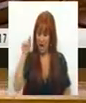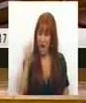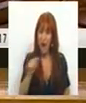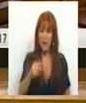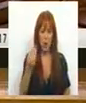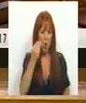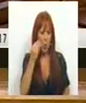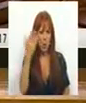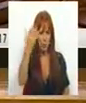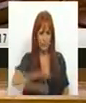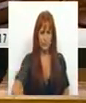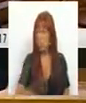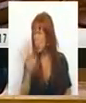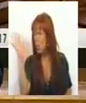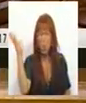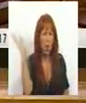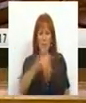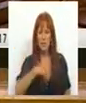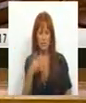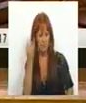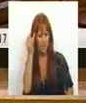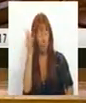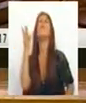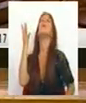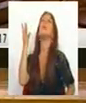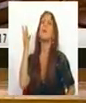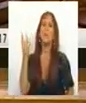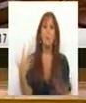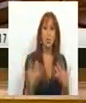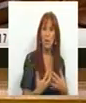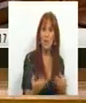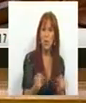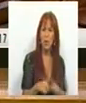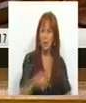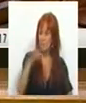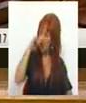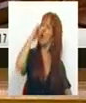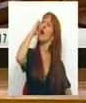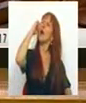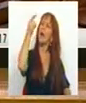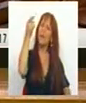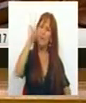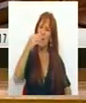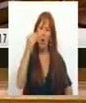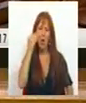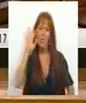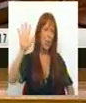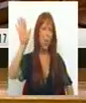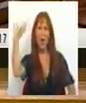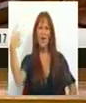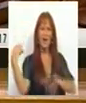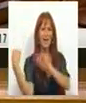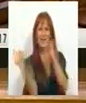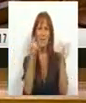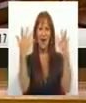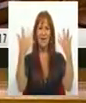esta forma quase rufia, não há dúvida, arrogante até, como em qualquer